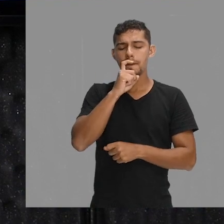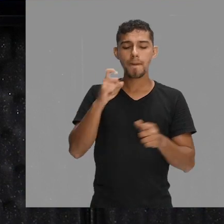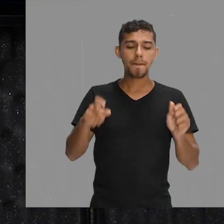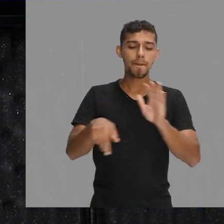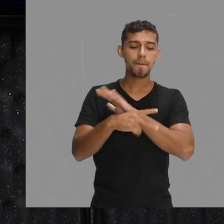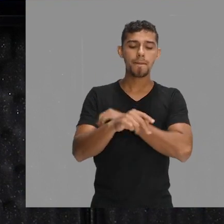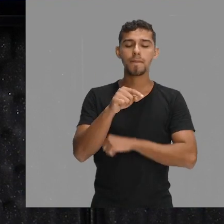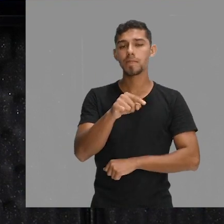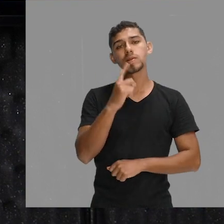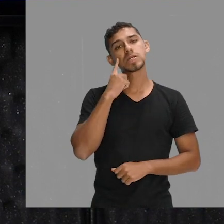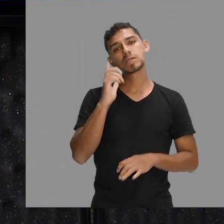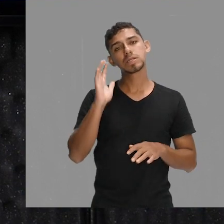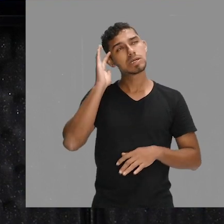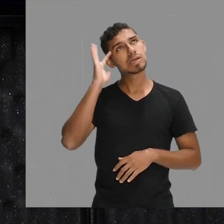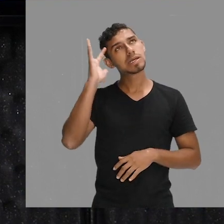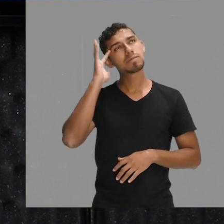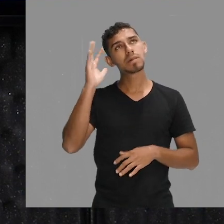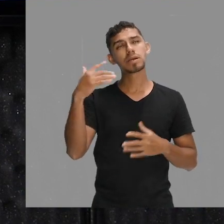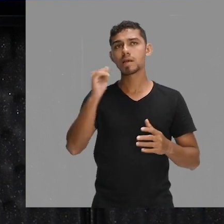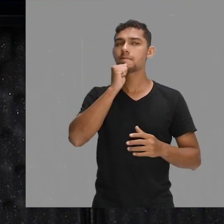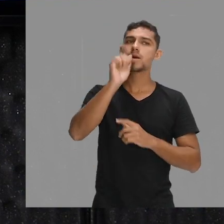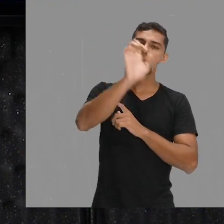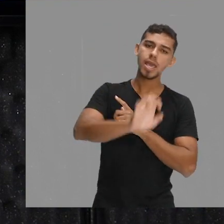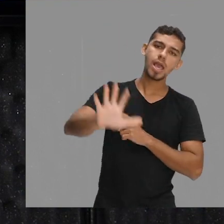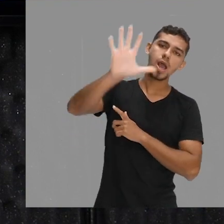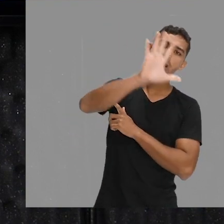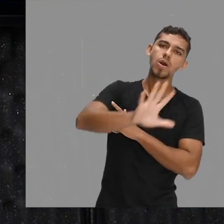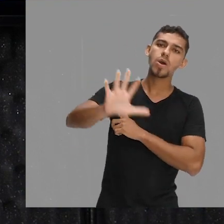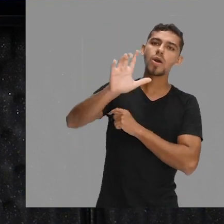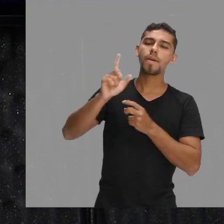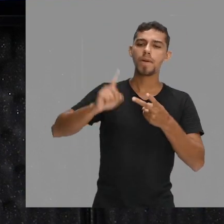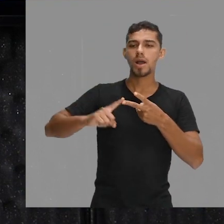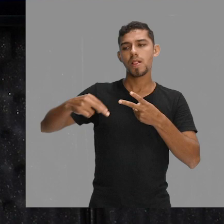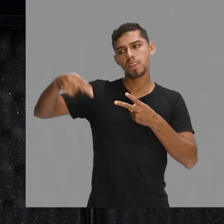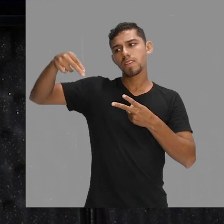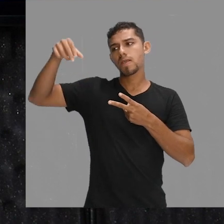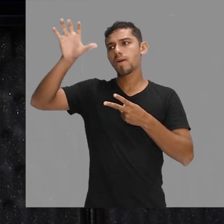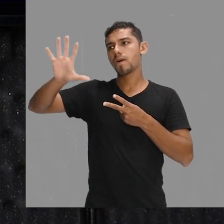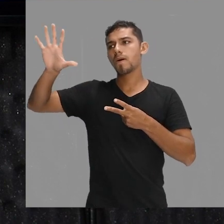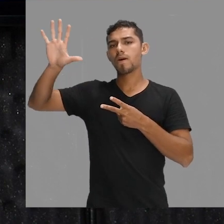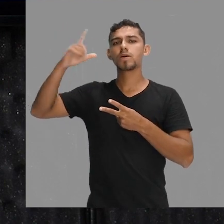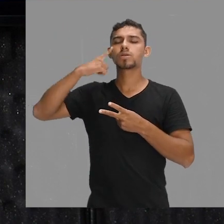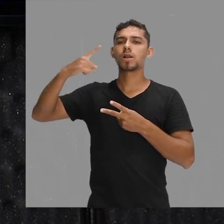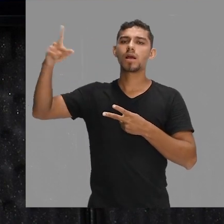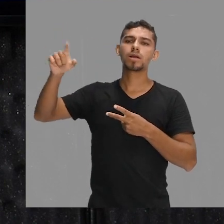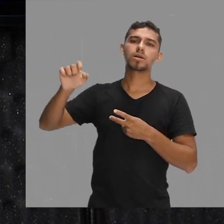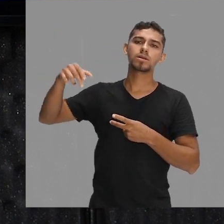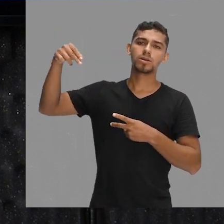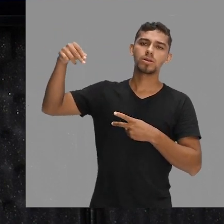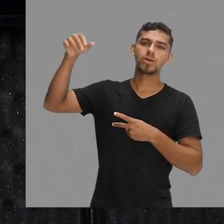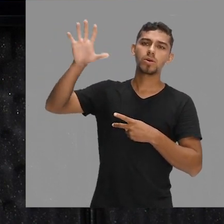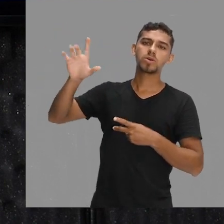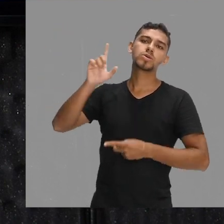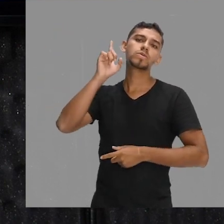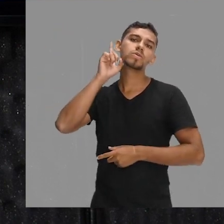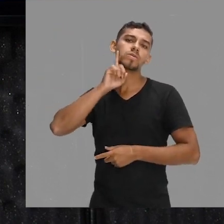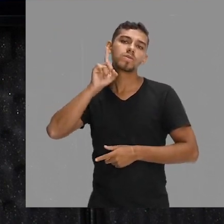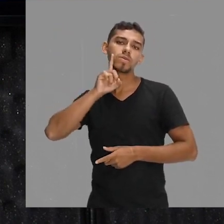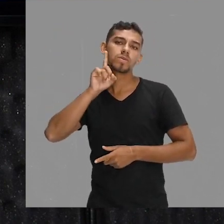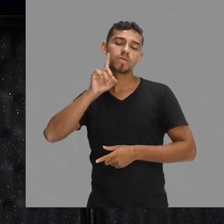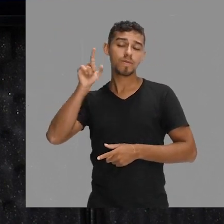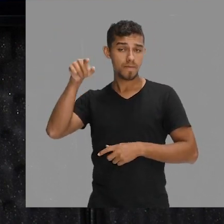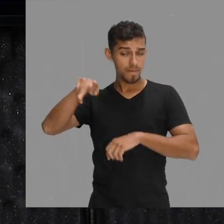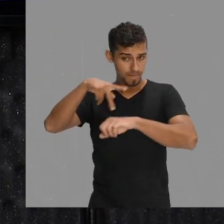vamos imaginar na Europa, no norte dos Estados Unidos, regiões muito frias. O